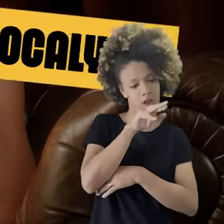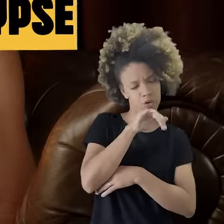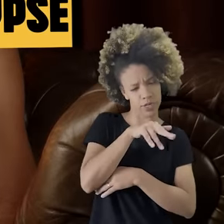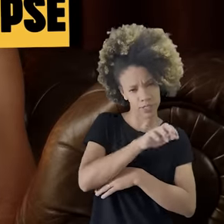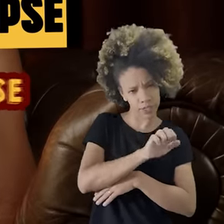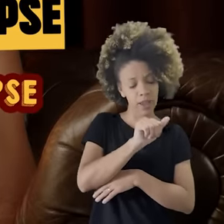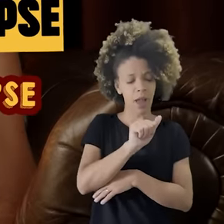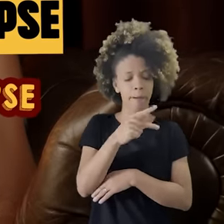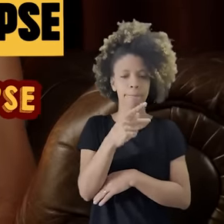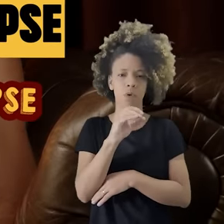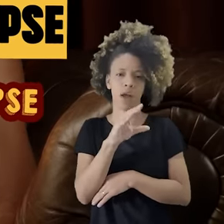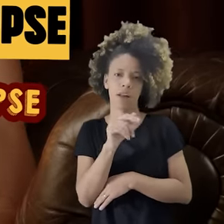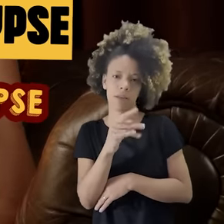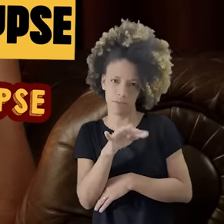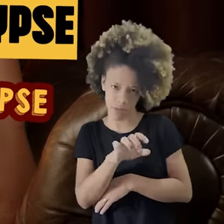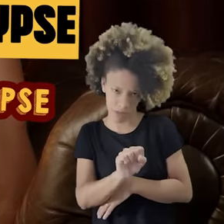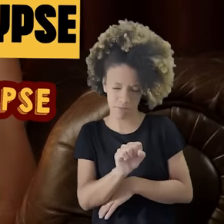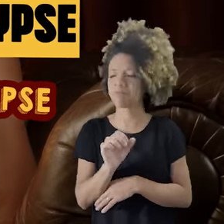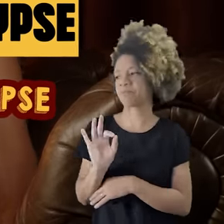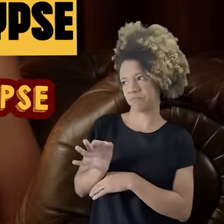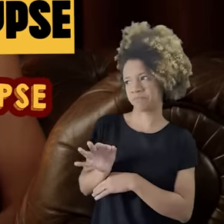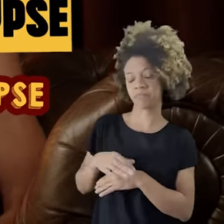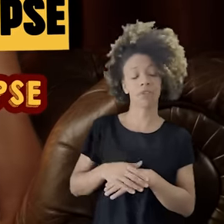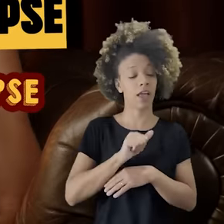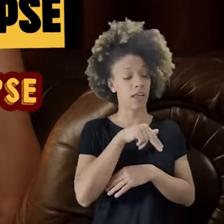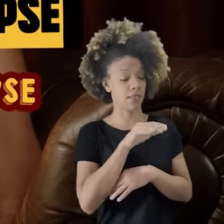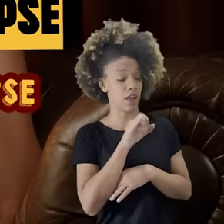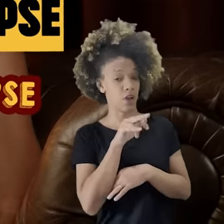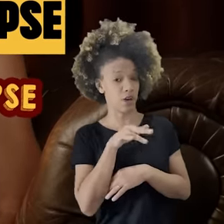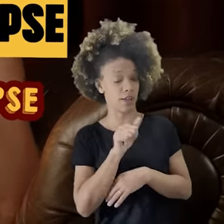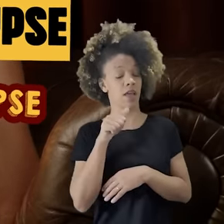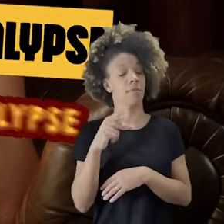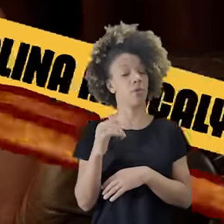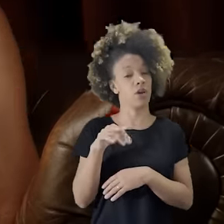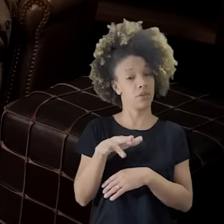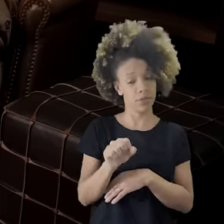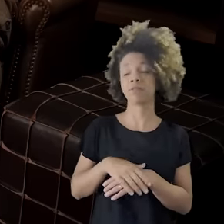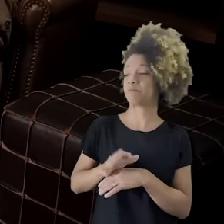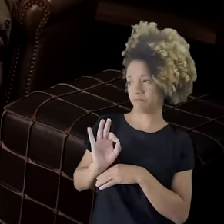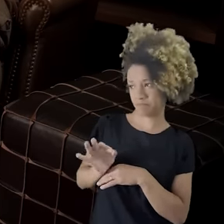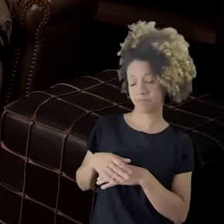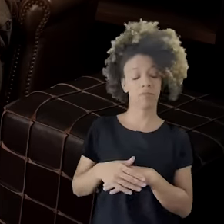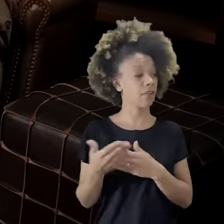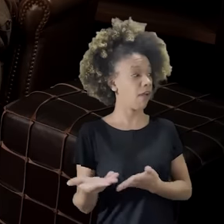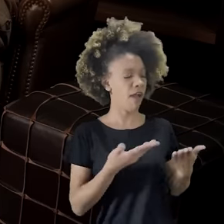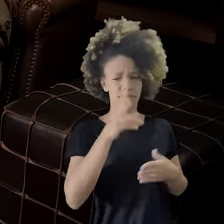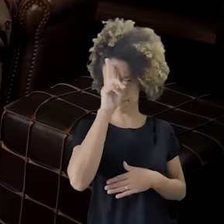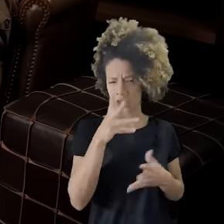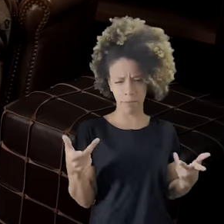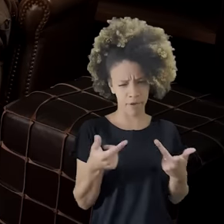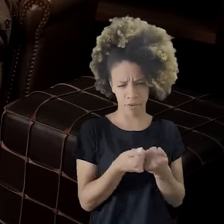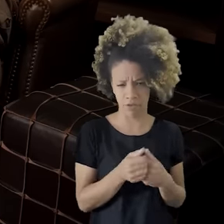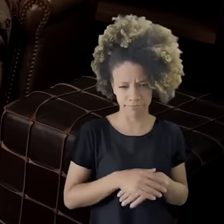Caroline Apocalipse certo é isso mesmo exatamente Ana Carolina Apocalipse Ana Carolina É o seguinte essa história